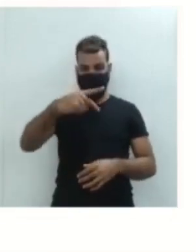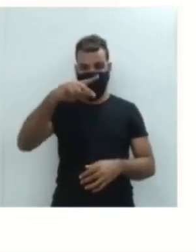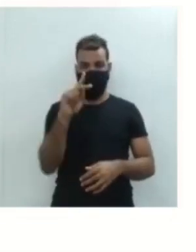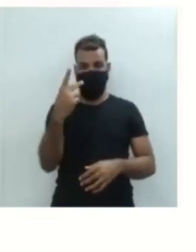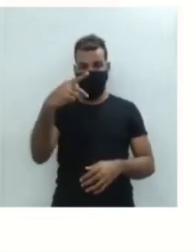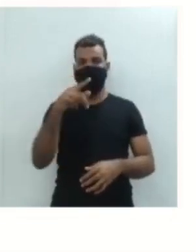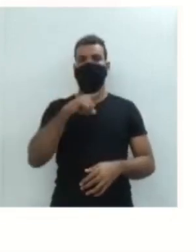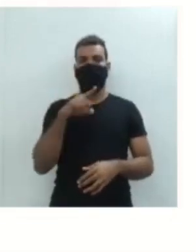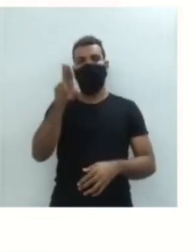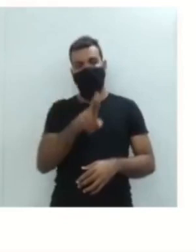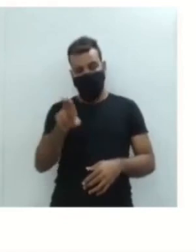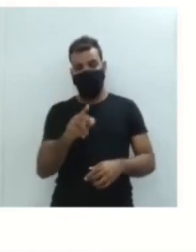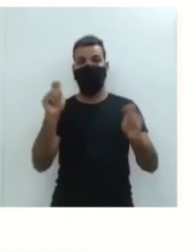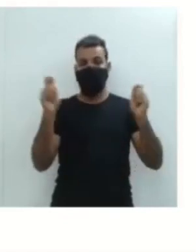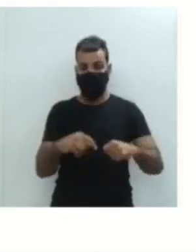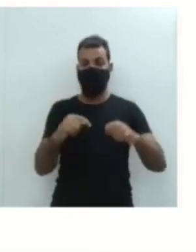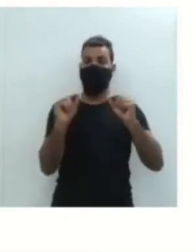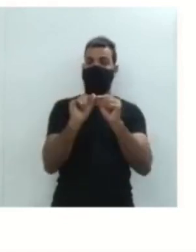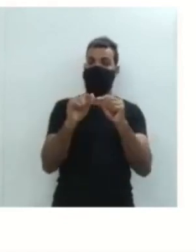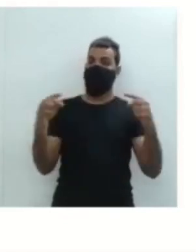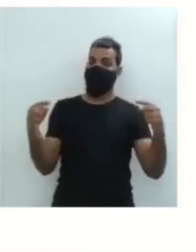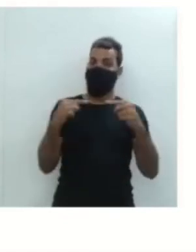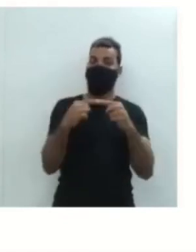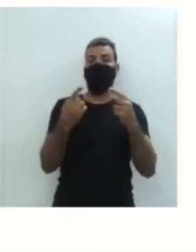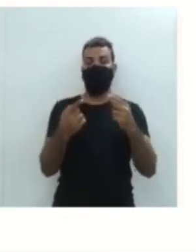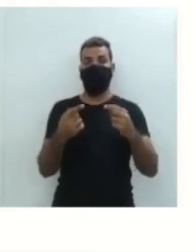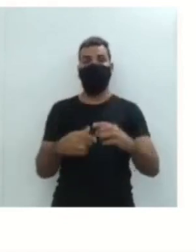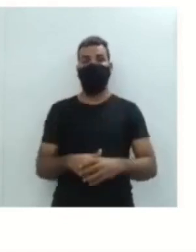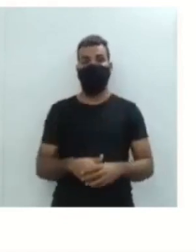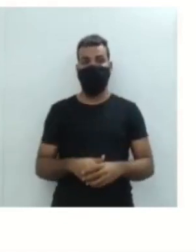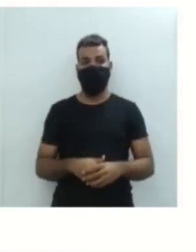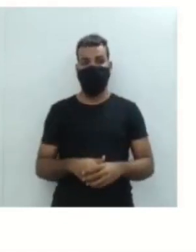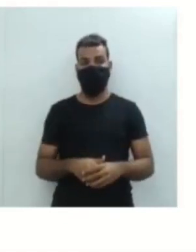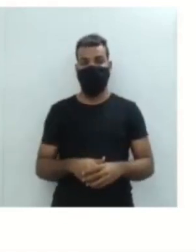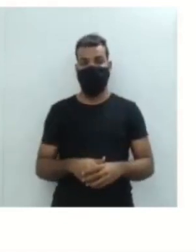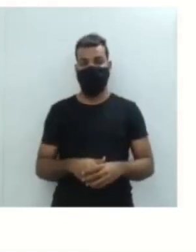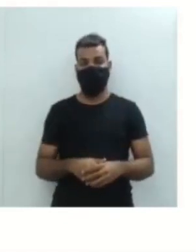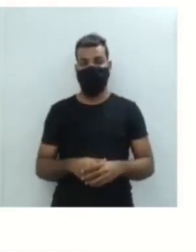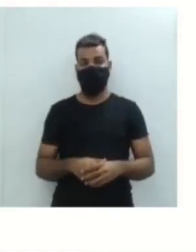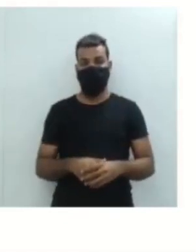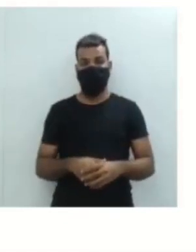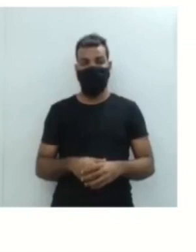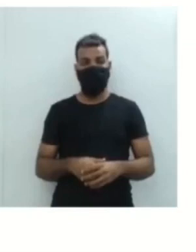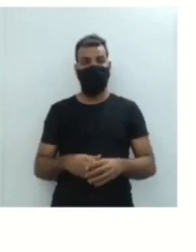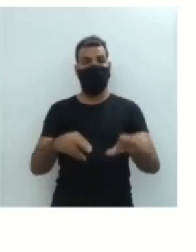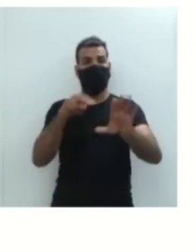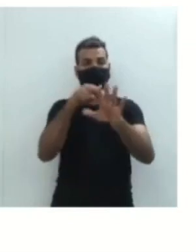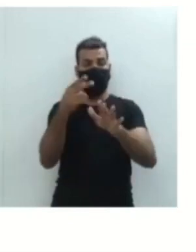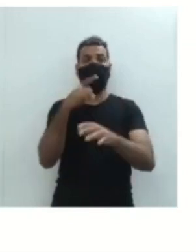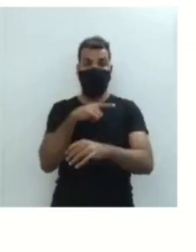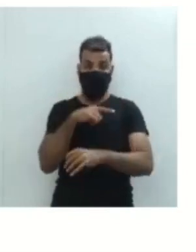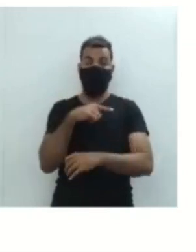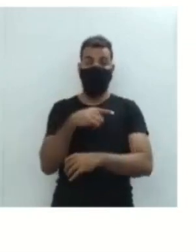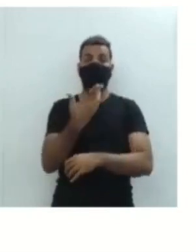utilizá-lo para fazer a conexão entre a nossa a nossa interface que seria o código do HTML